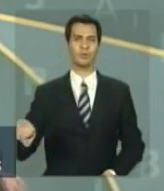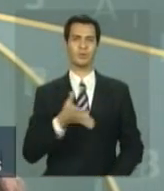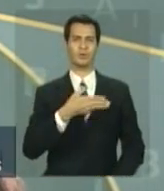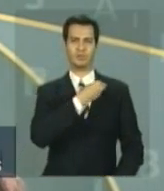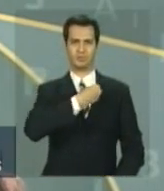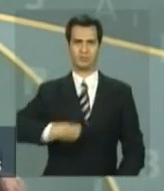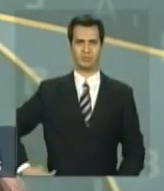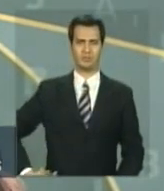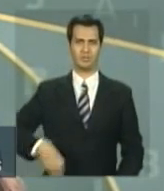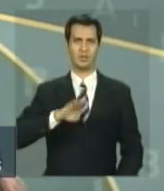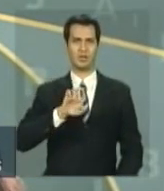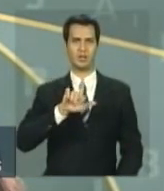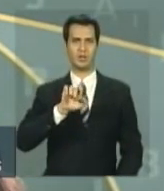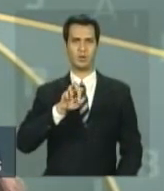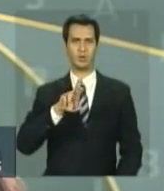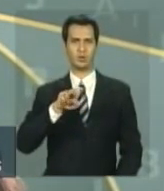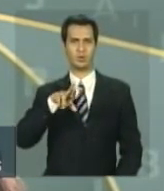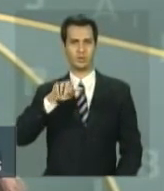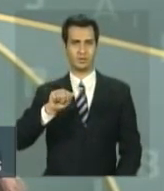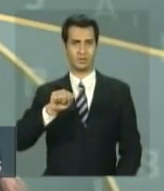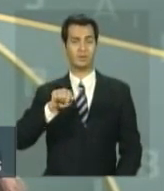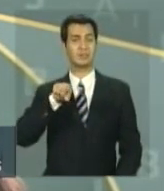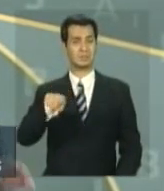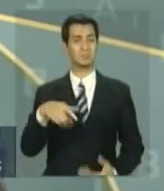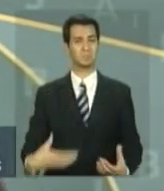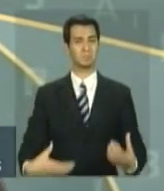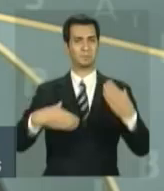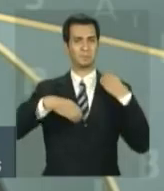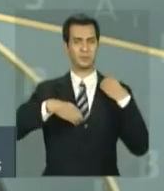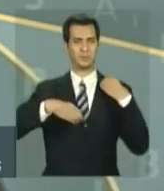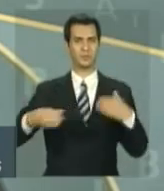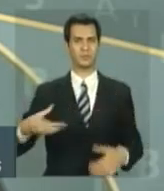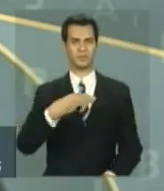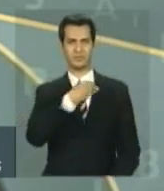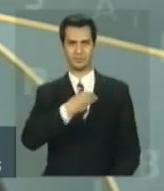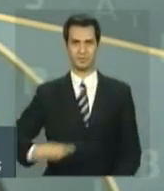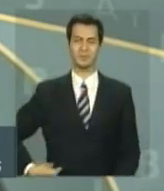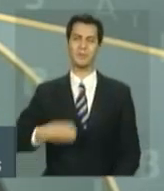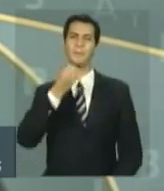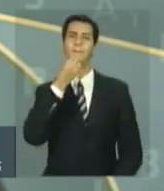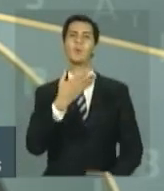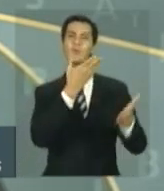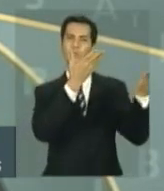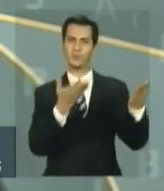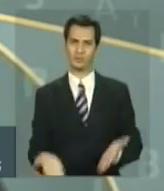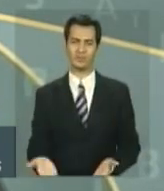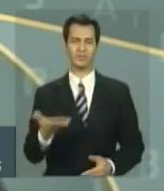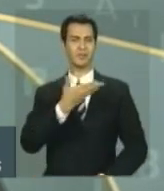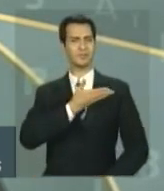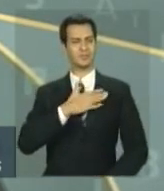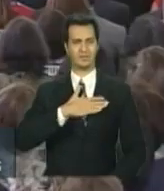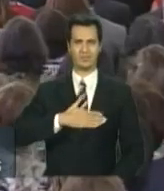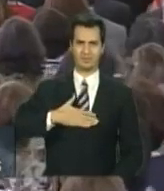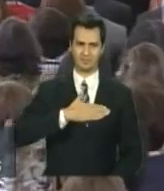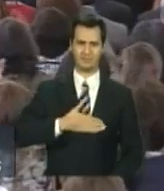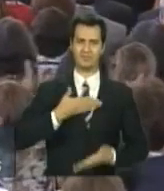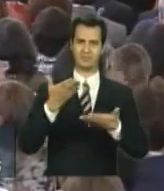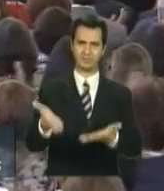e emoção na sua função de ministra. Seja bem-vinda, ministra, amiga e